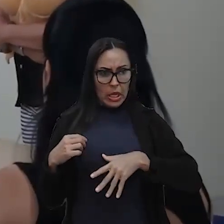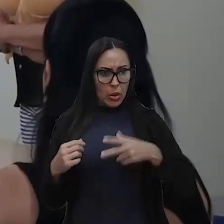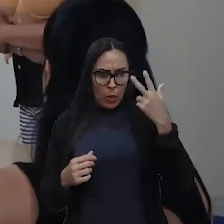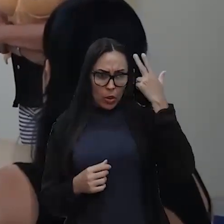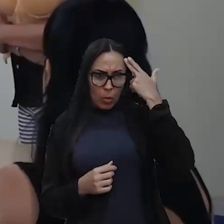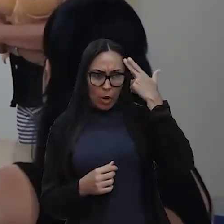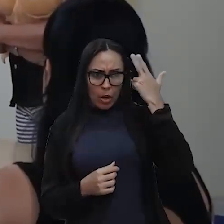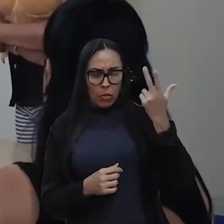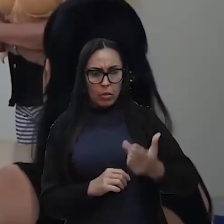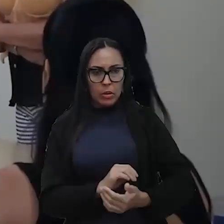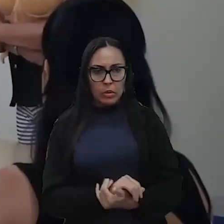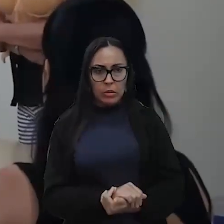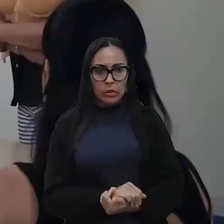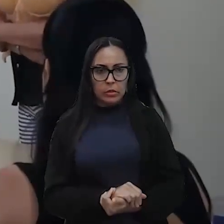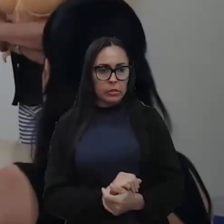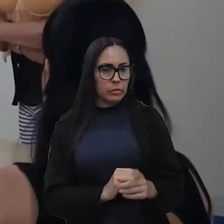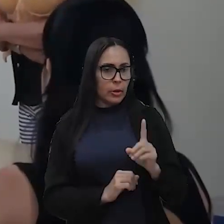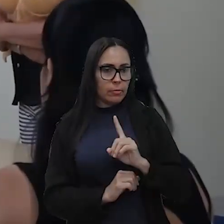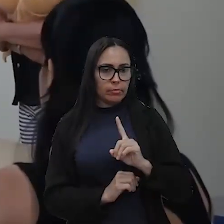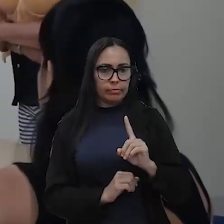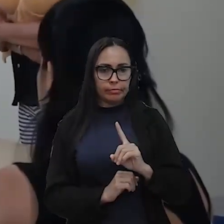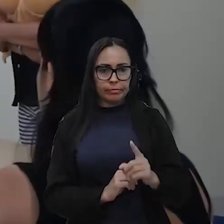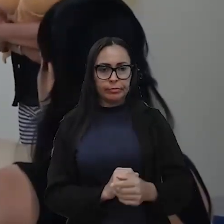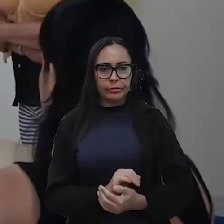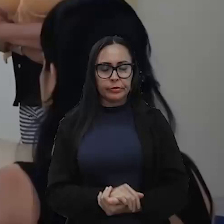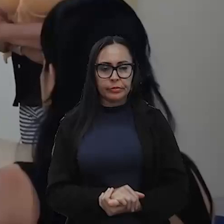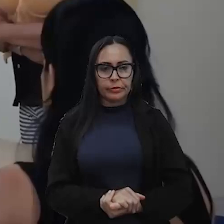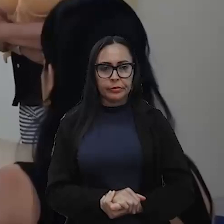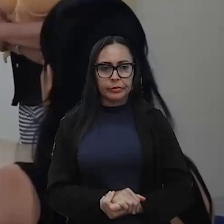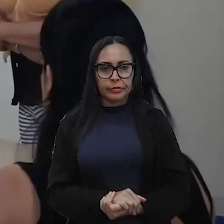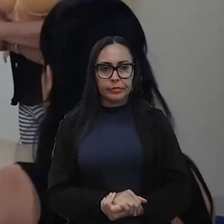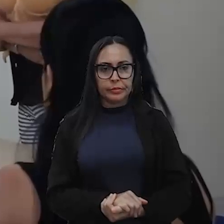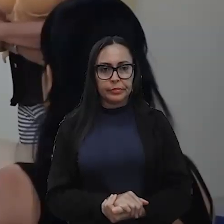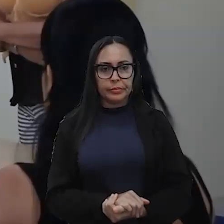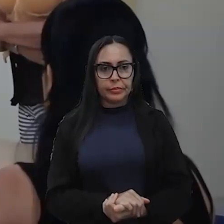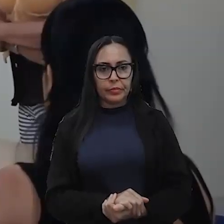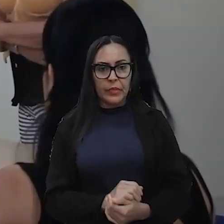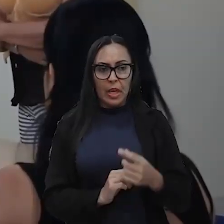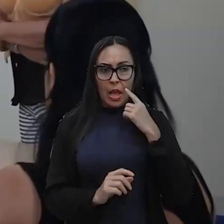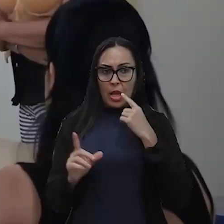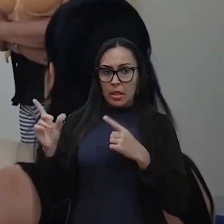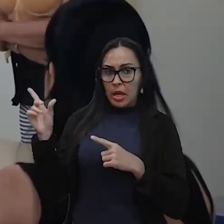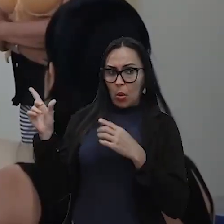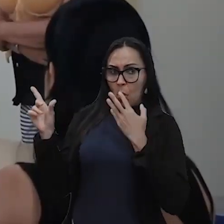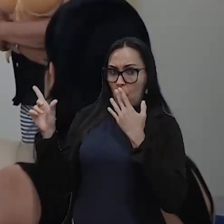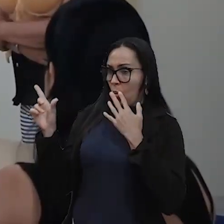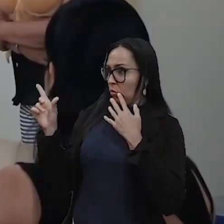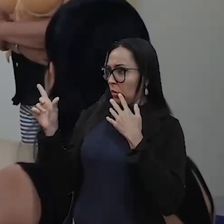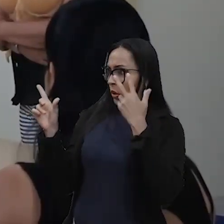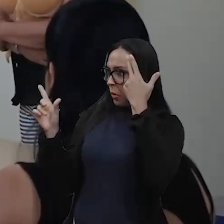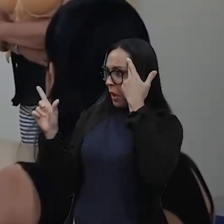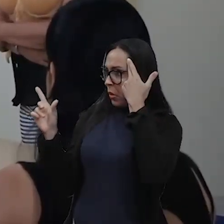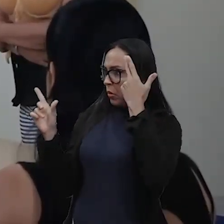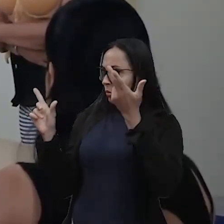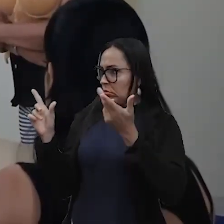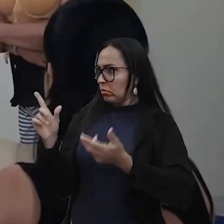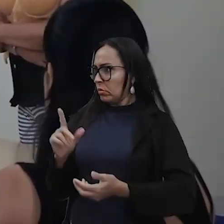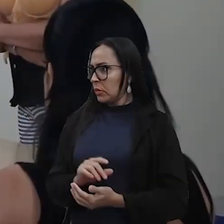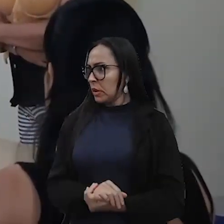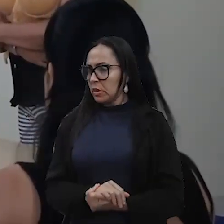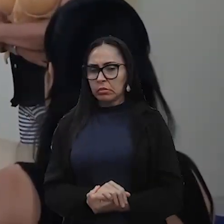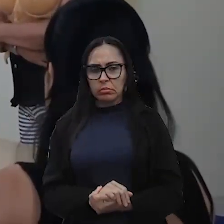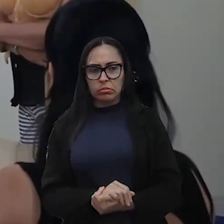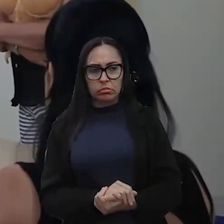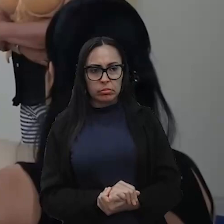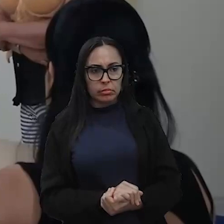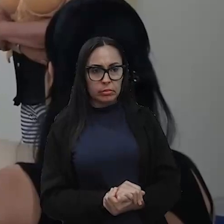Acho que não. Não. Secreção, borra de café é normal? Não sei, Acho que não. Ué, agora